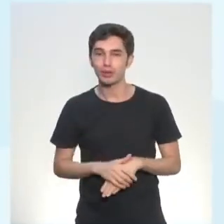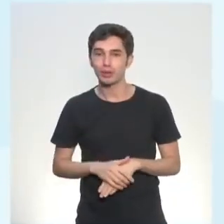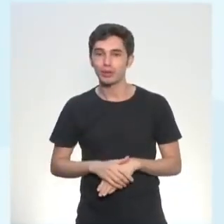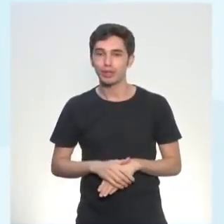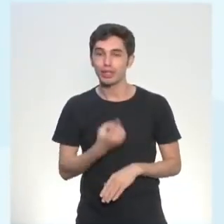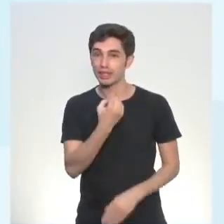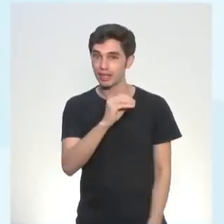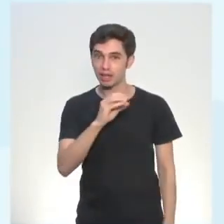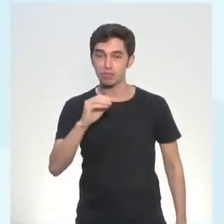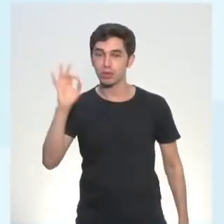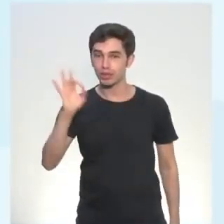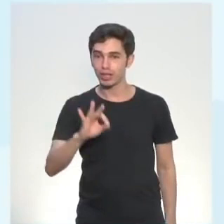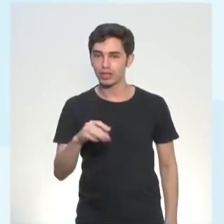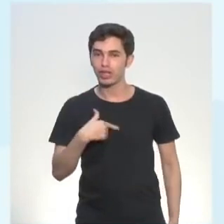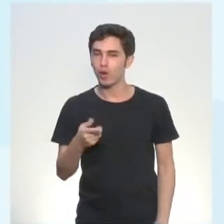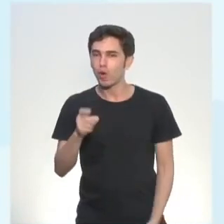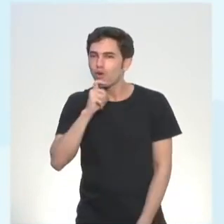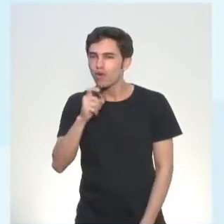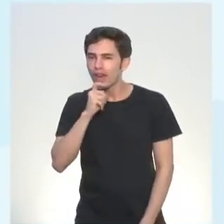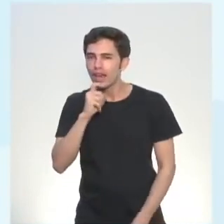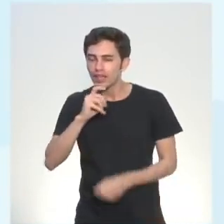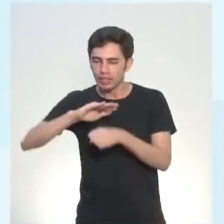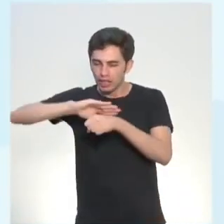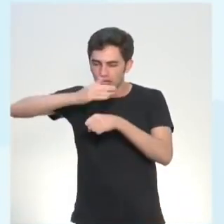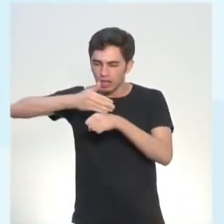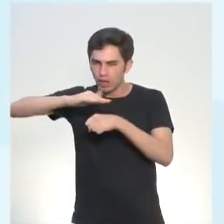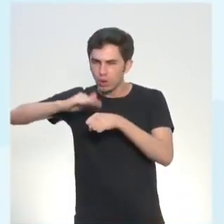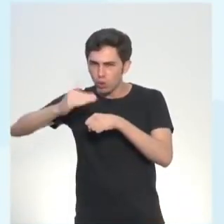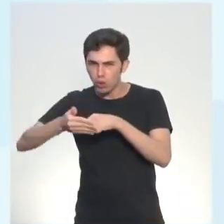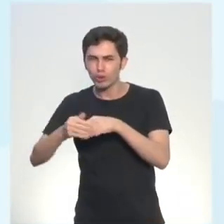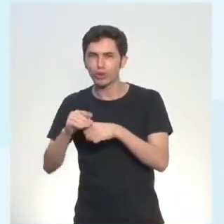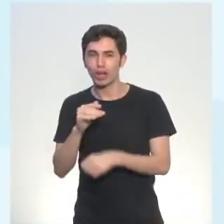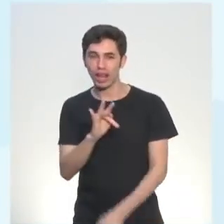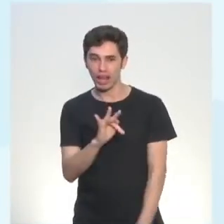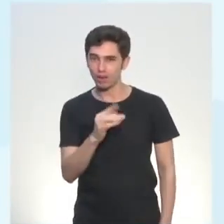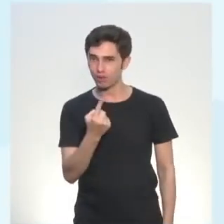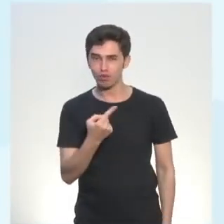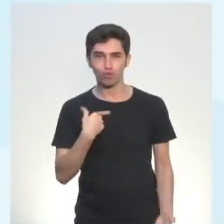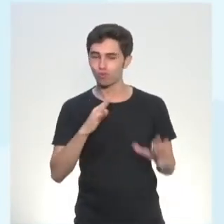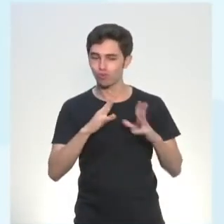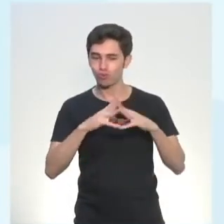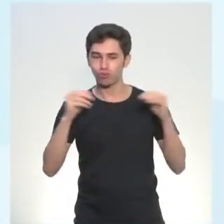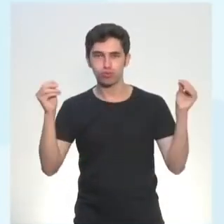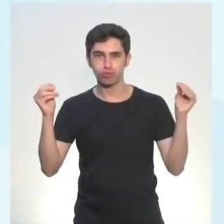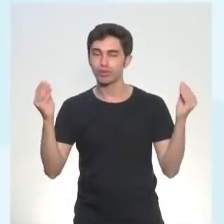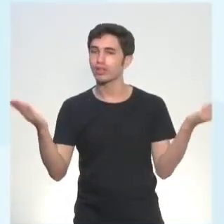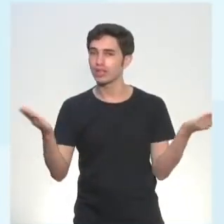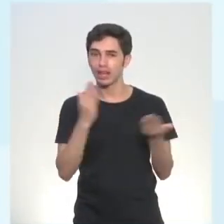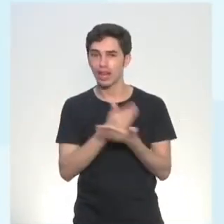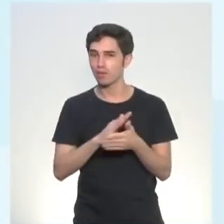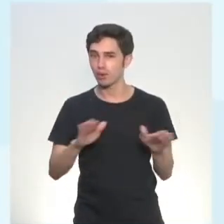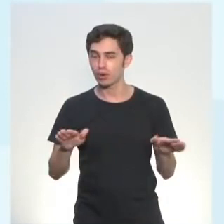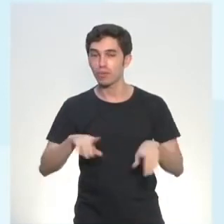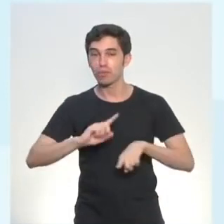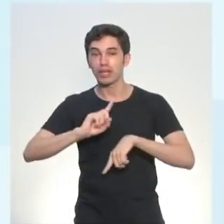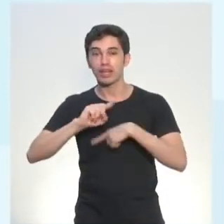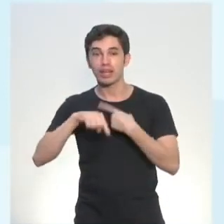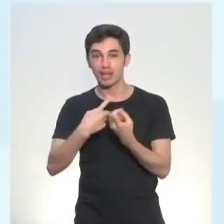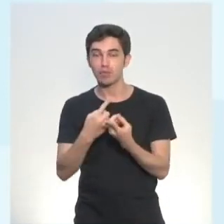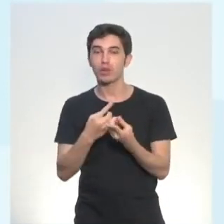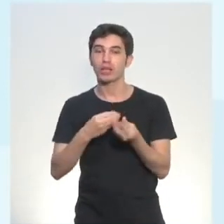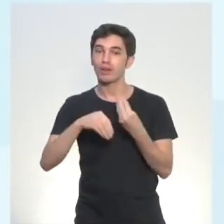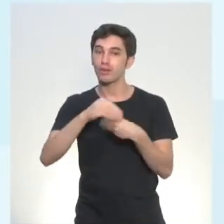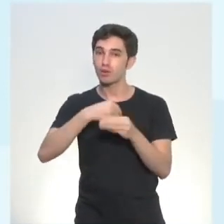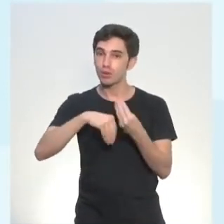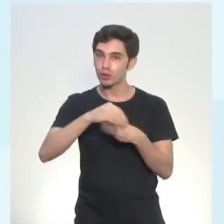verde e o rugoso, na geração F1, ele não apareceu. Só que aí, quando essa geração F1